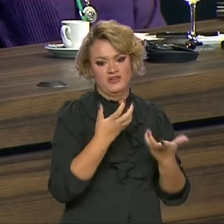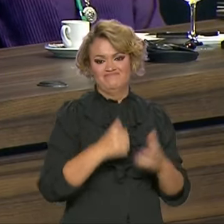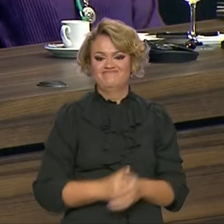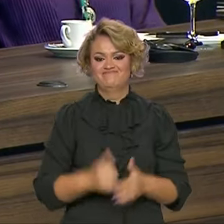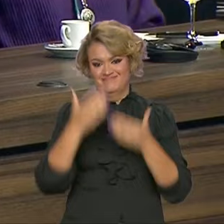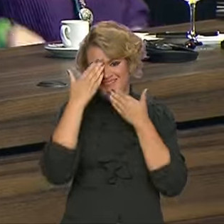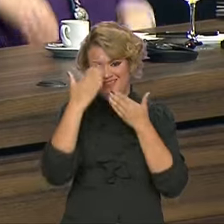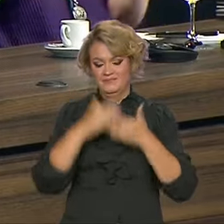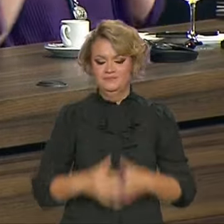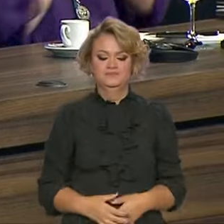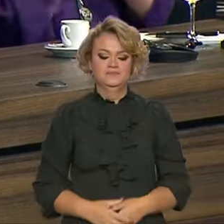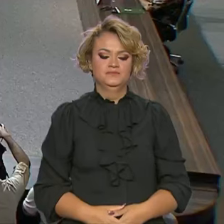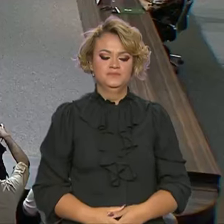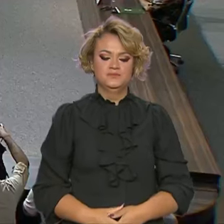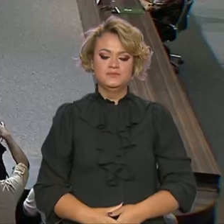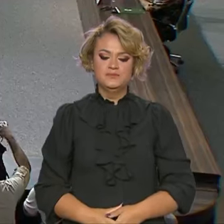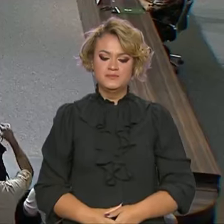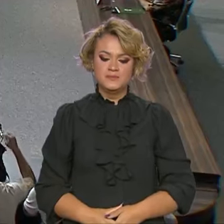obrigado.